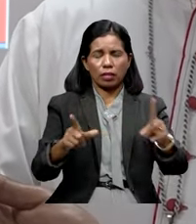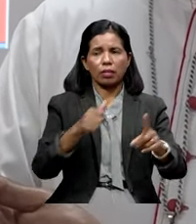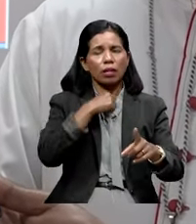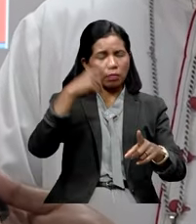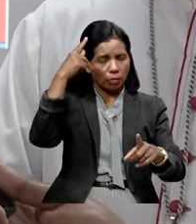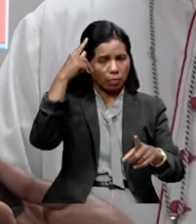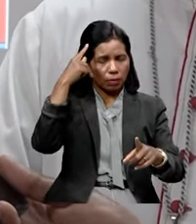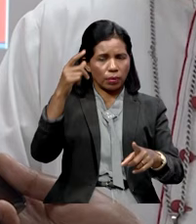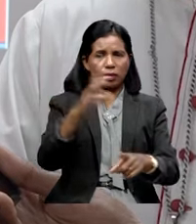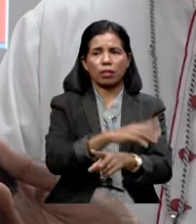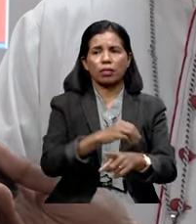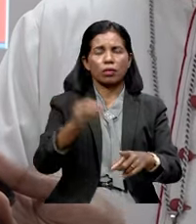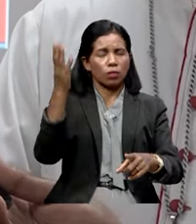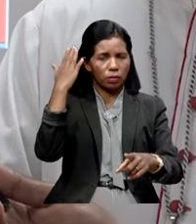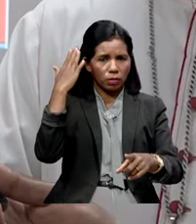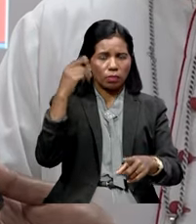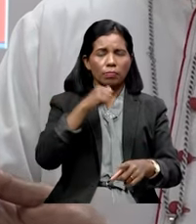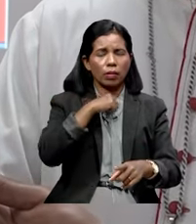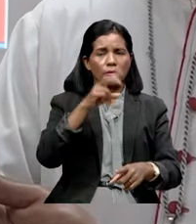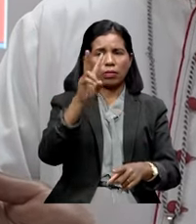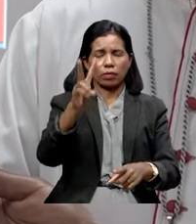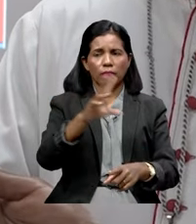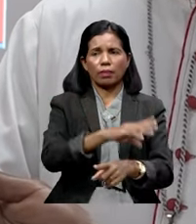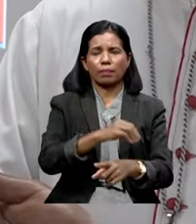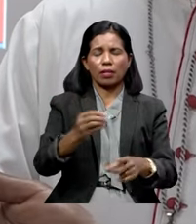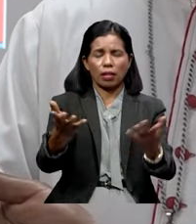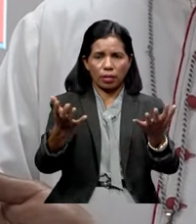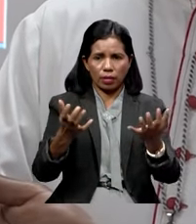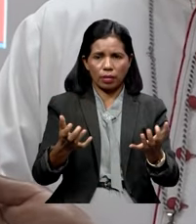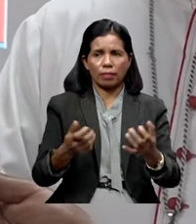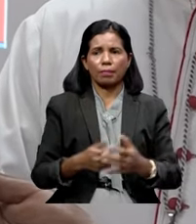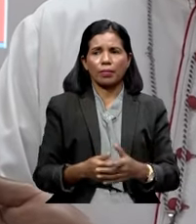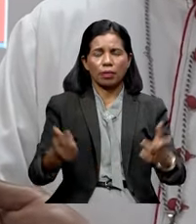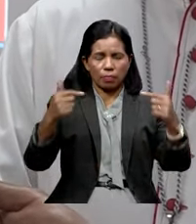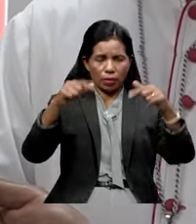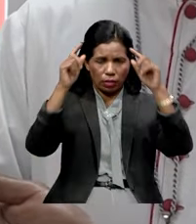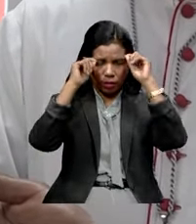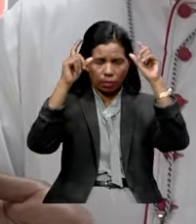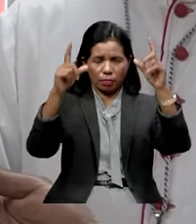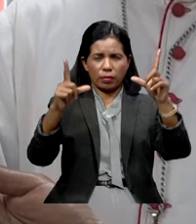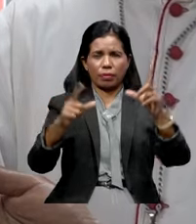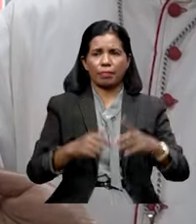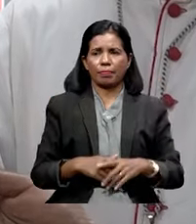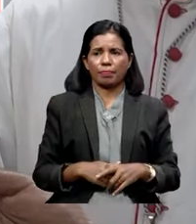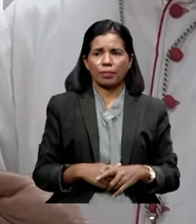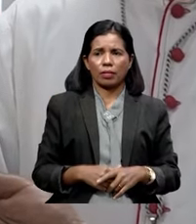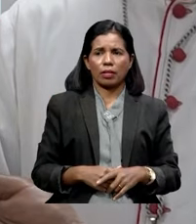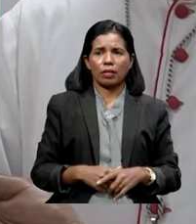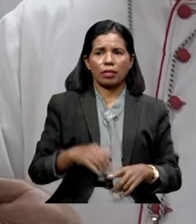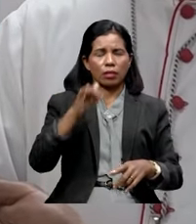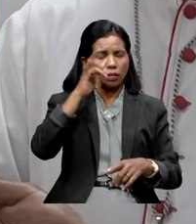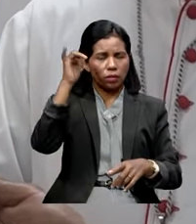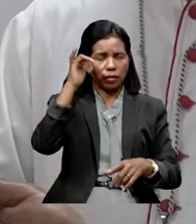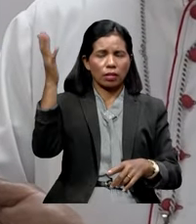época, Papa João Paulo II, tão perto de Timor. E ontem chegou